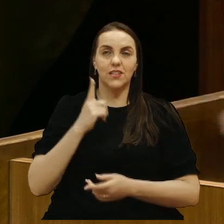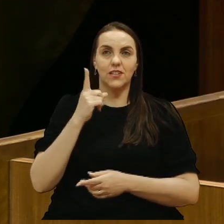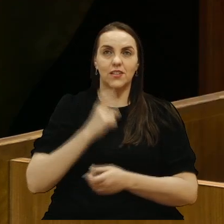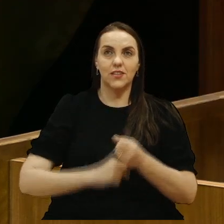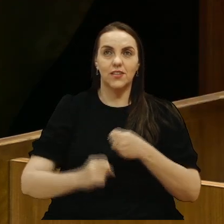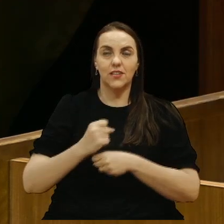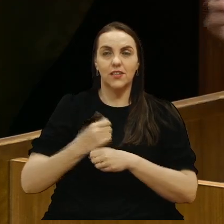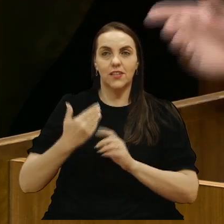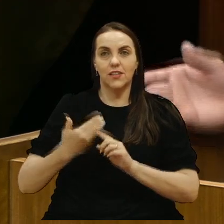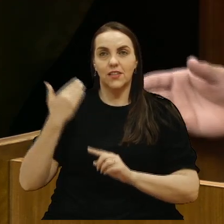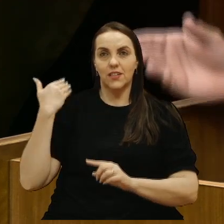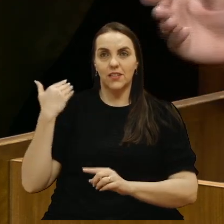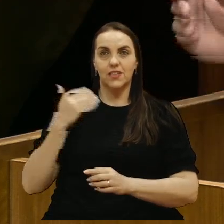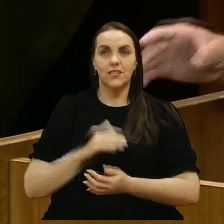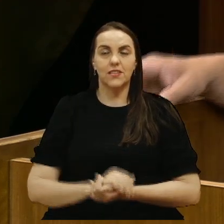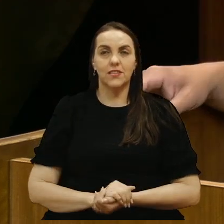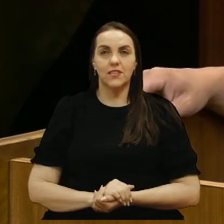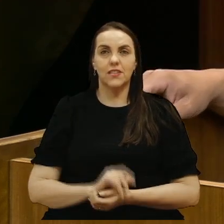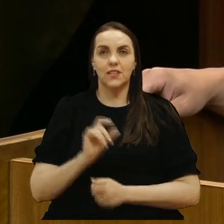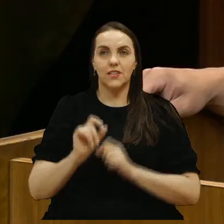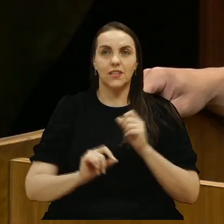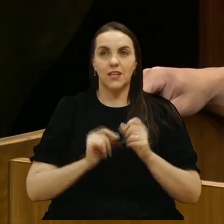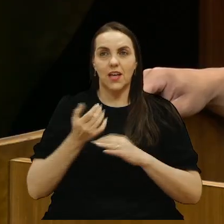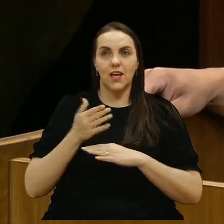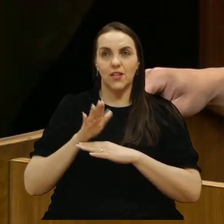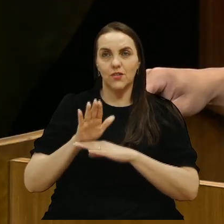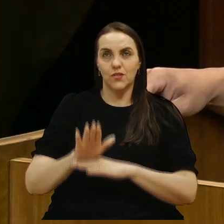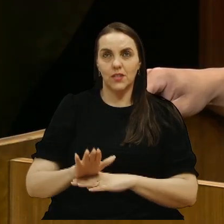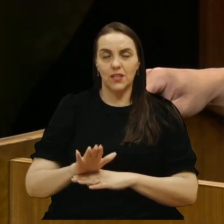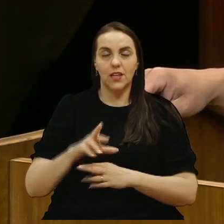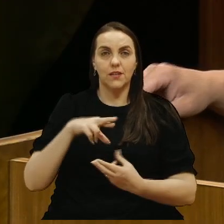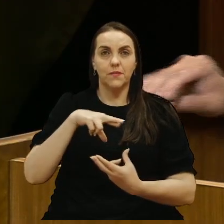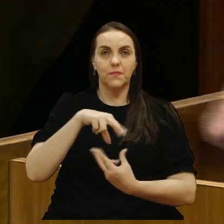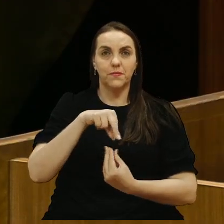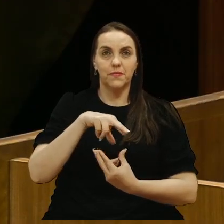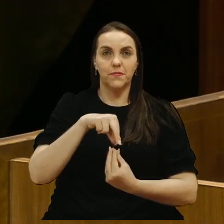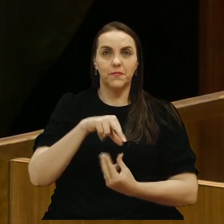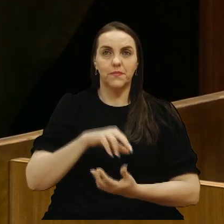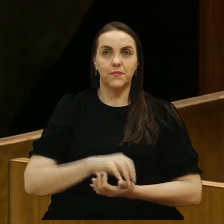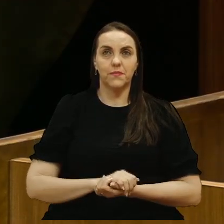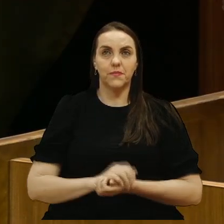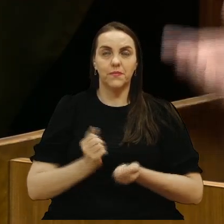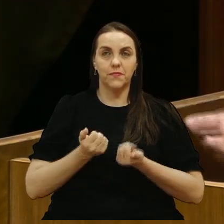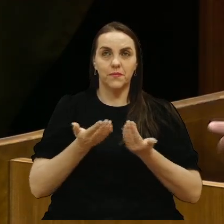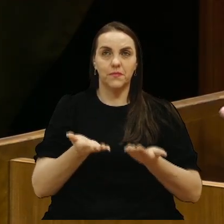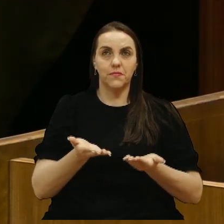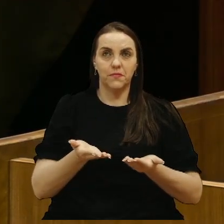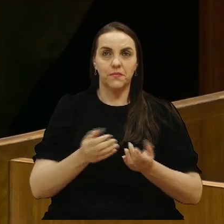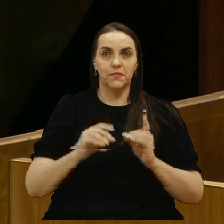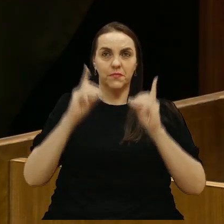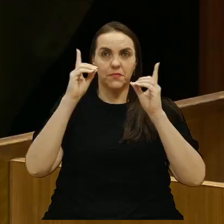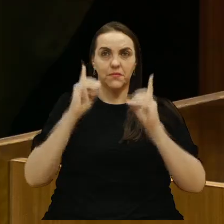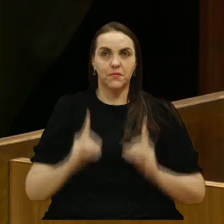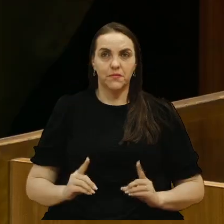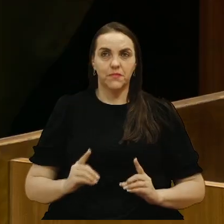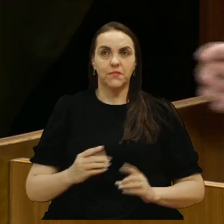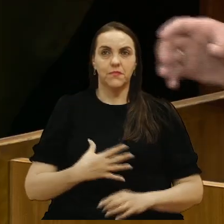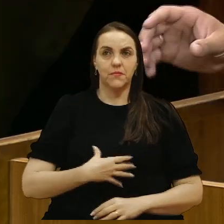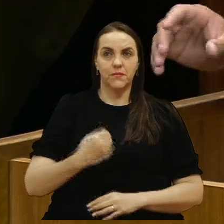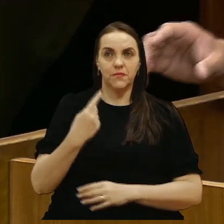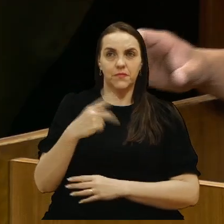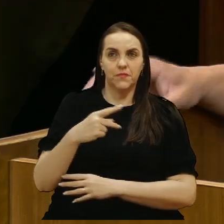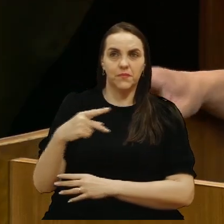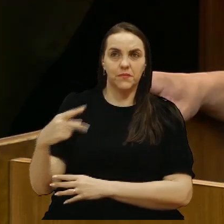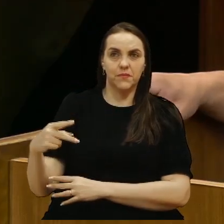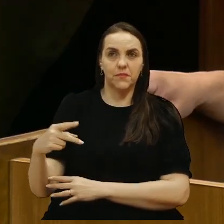ele consiste em ajudar os recicladores a dar dignidade para os filhos deles, obtendo um